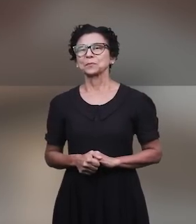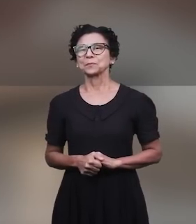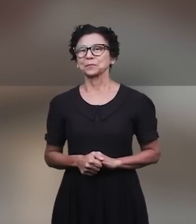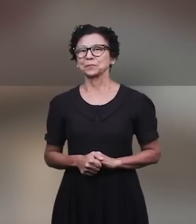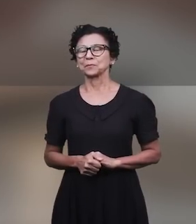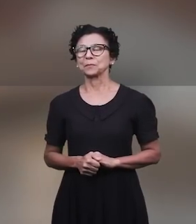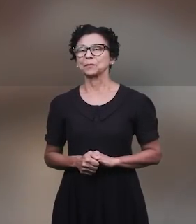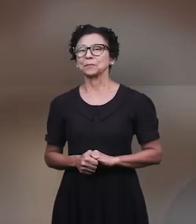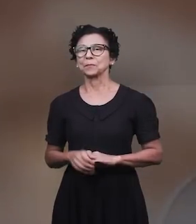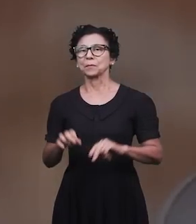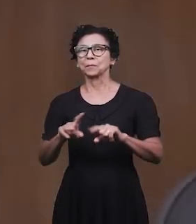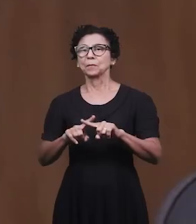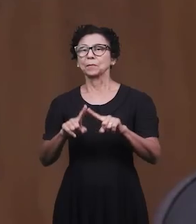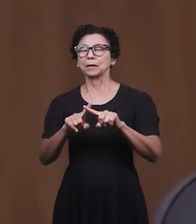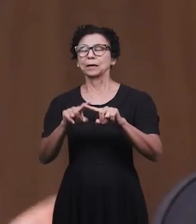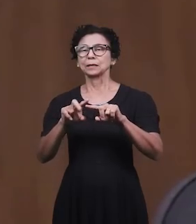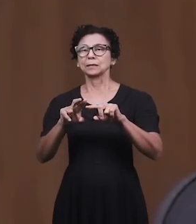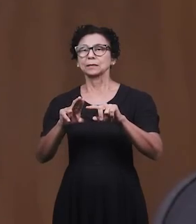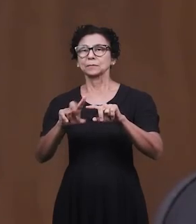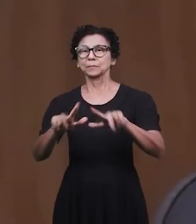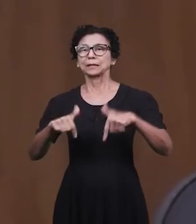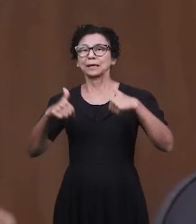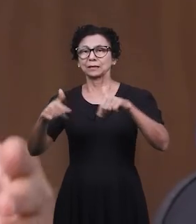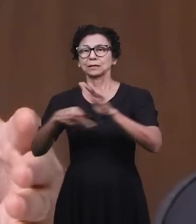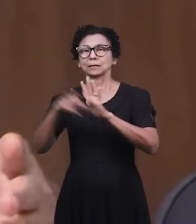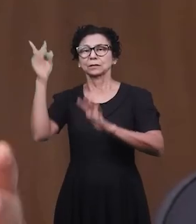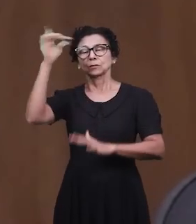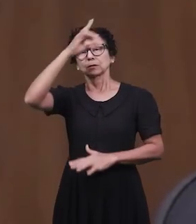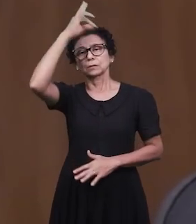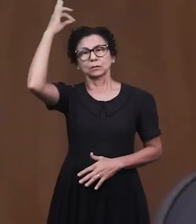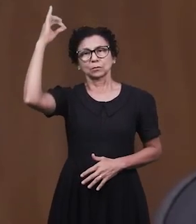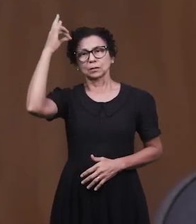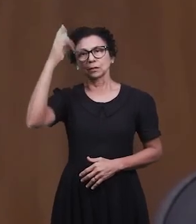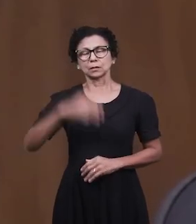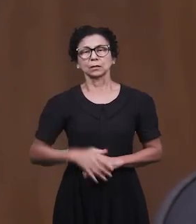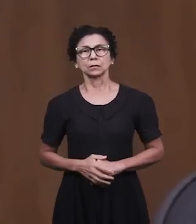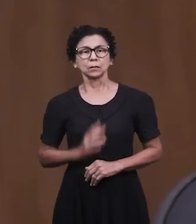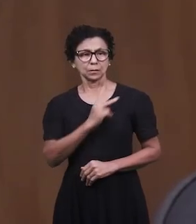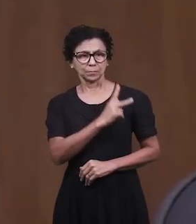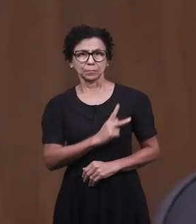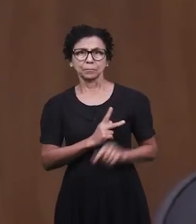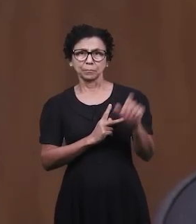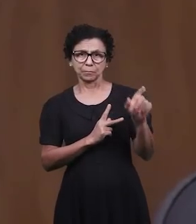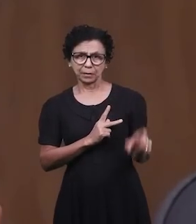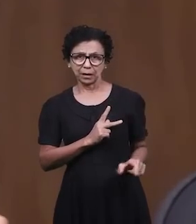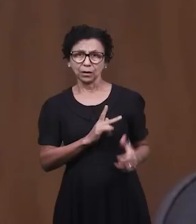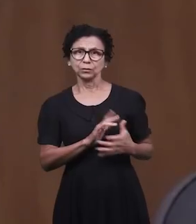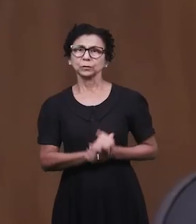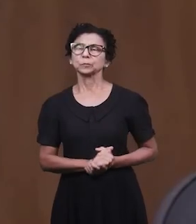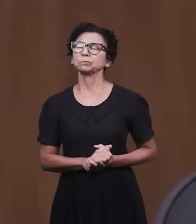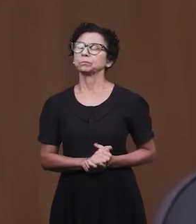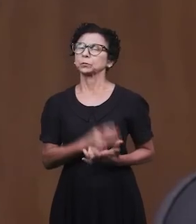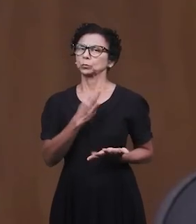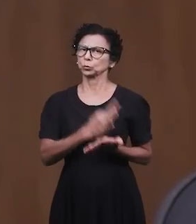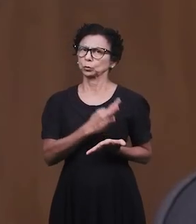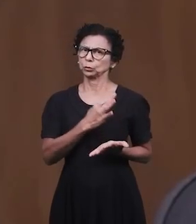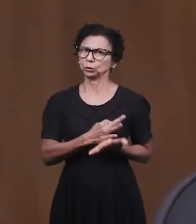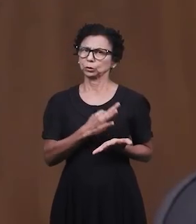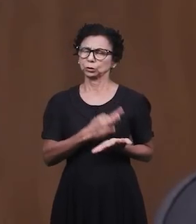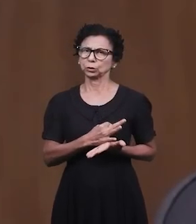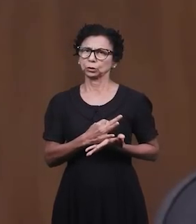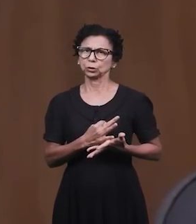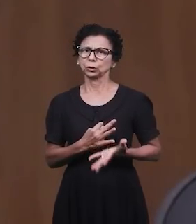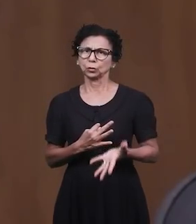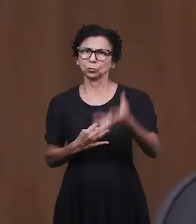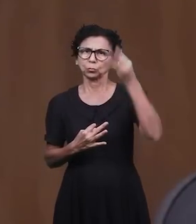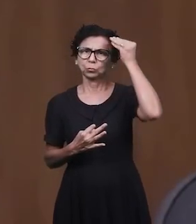o preparo do pastor. O pastor pode estar preparado, Paulo era preparado, ele tinha, vamos dizer assim, o ensino teológico que ele possuía. Mas no